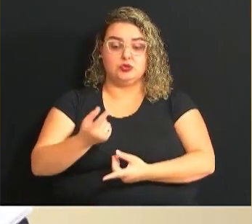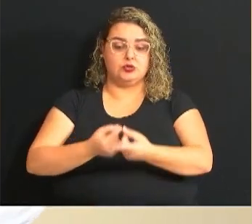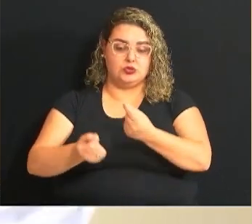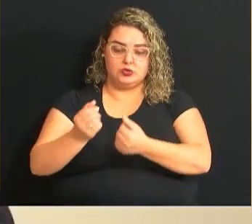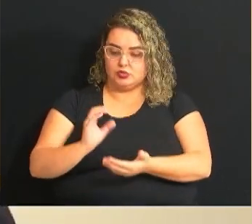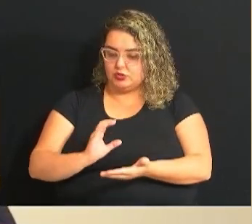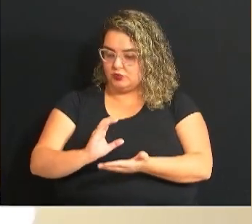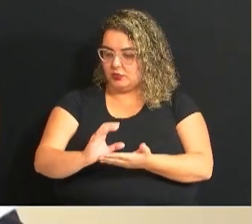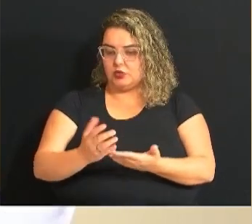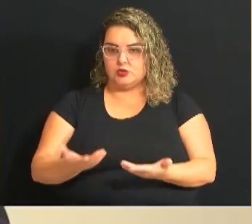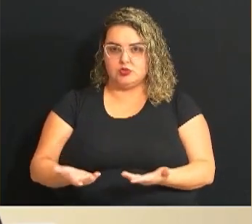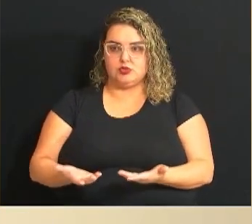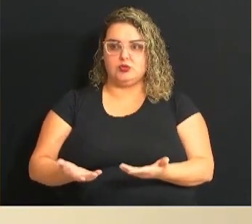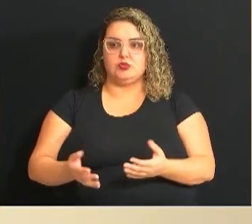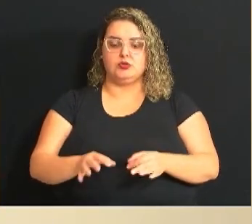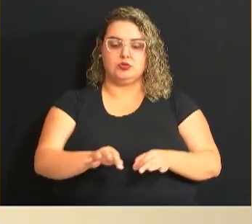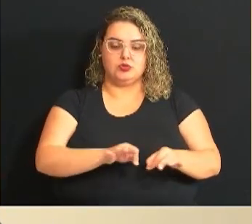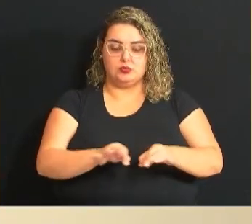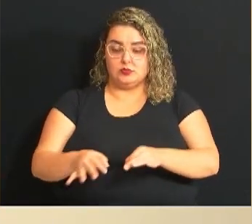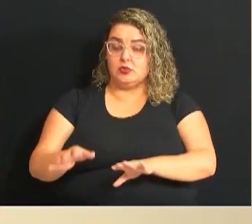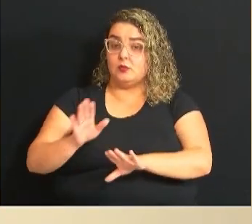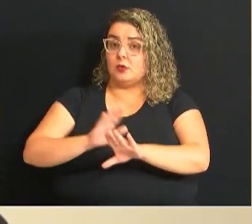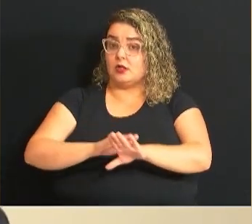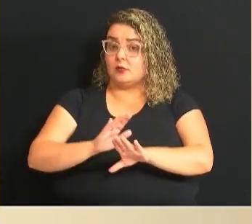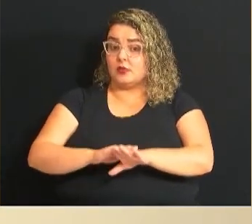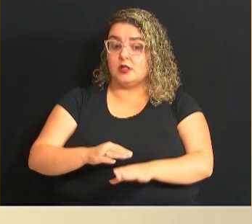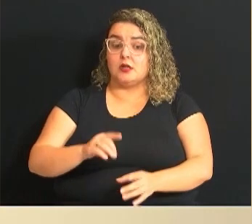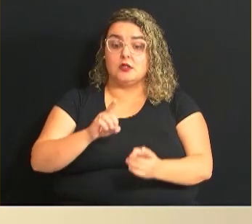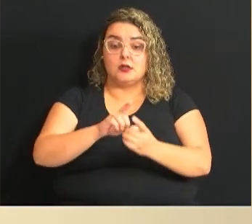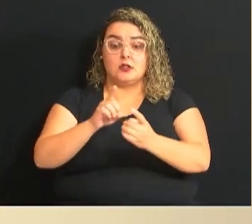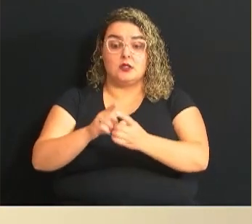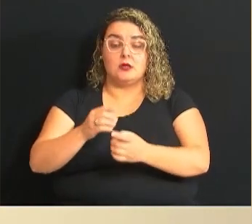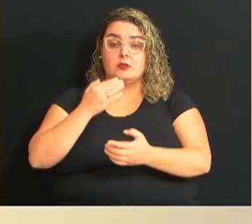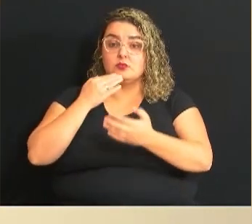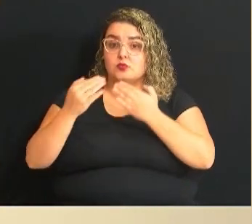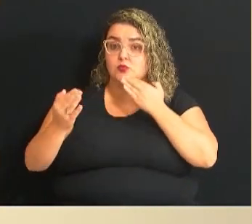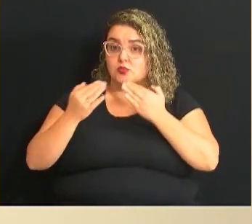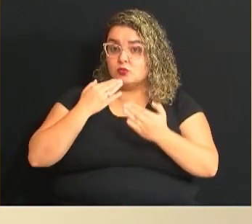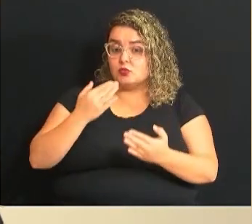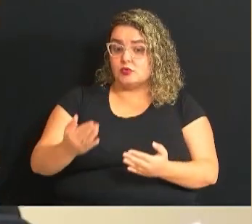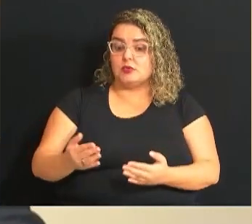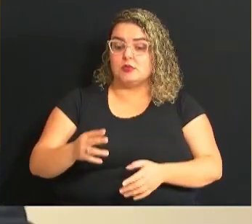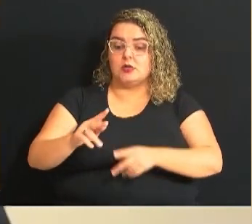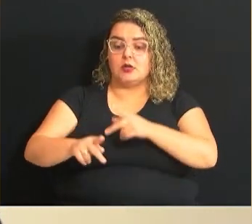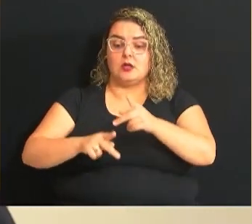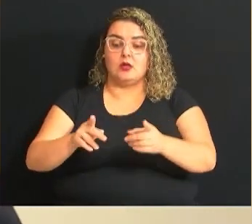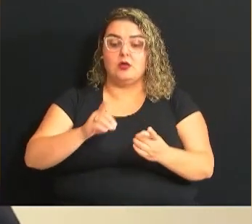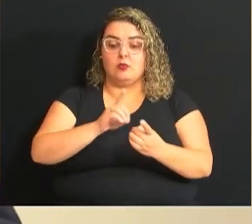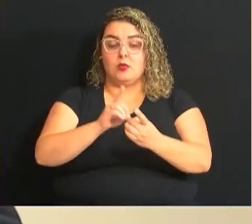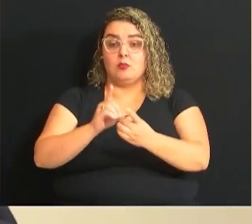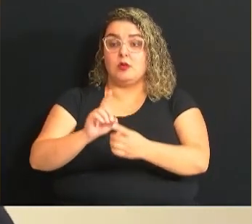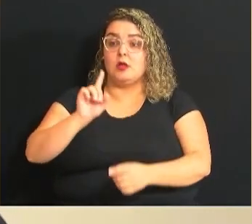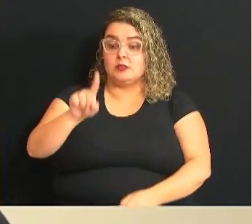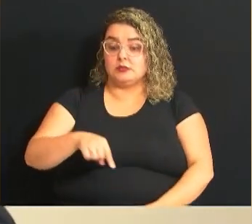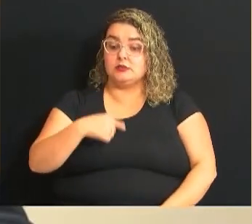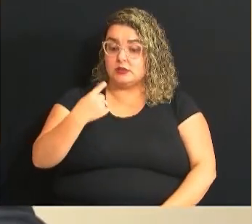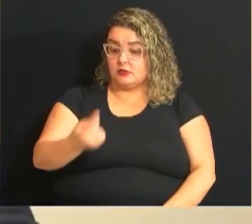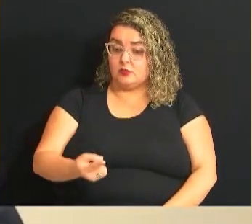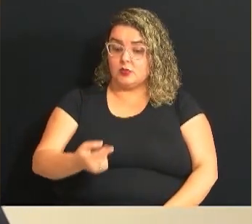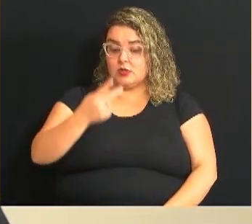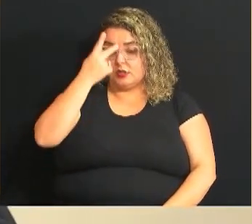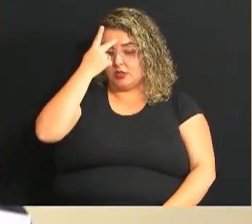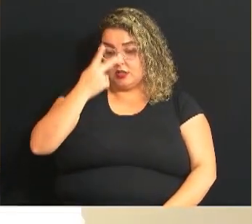investimento, de programas, atividades para atender as demandas e atender a população. Depois, a própria secretaria,